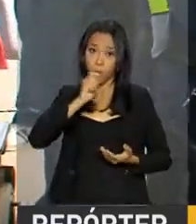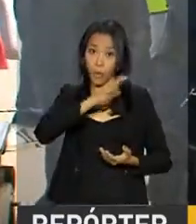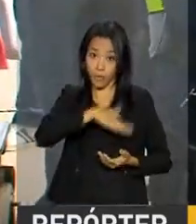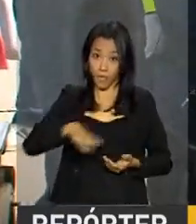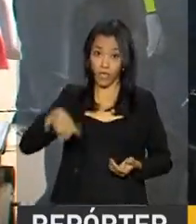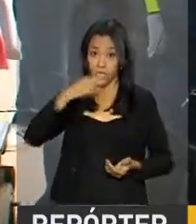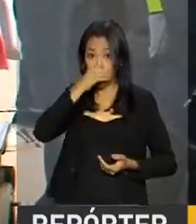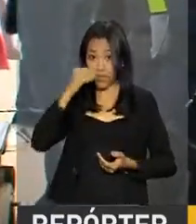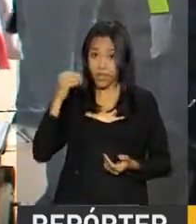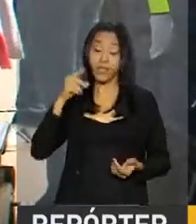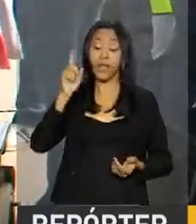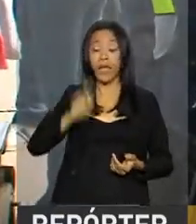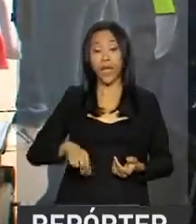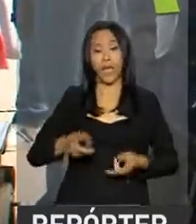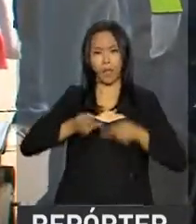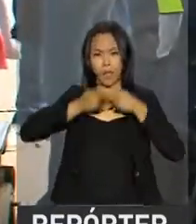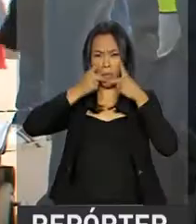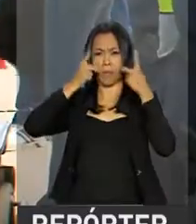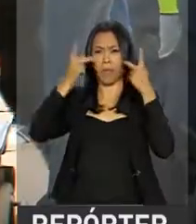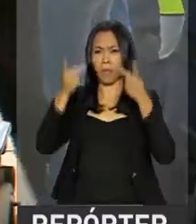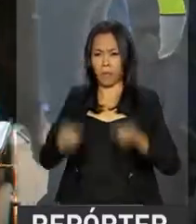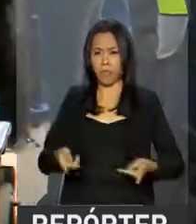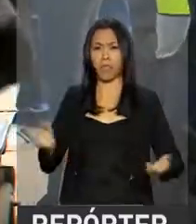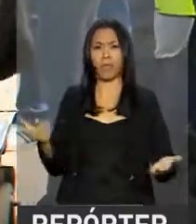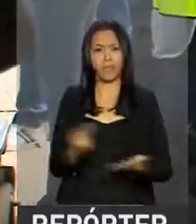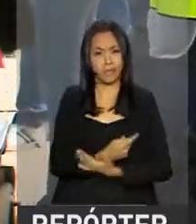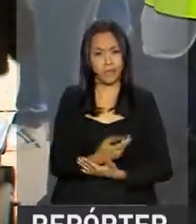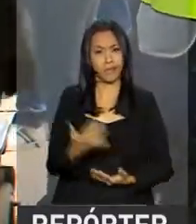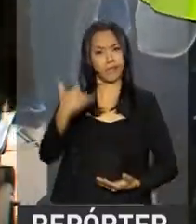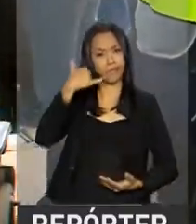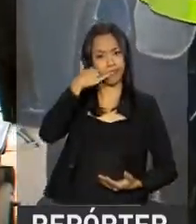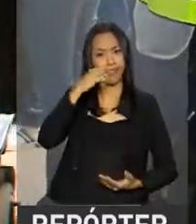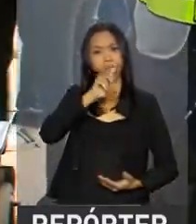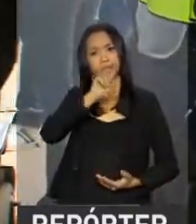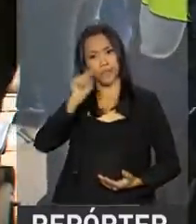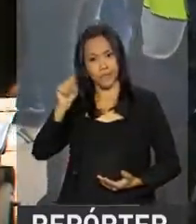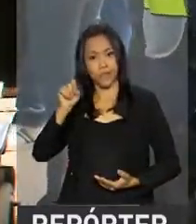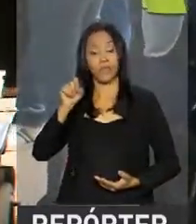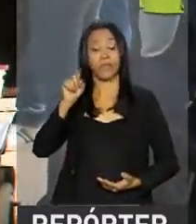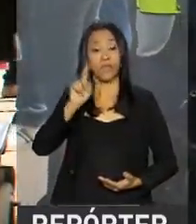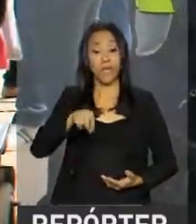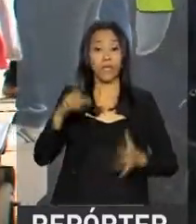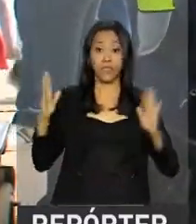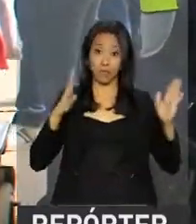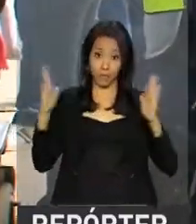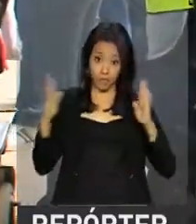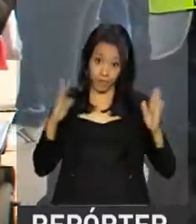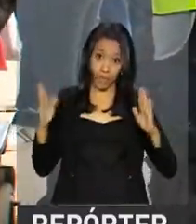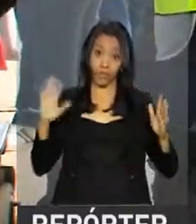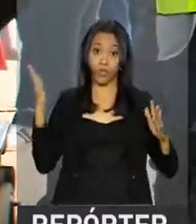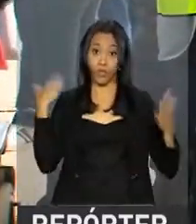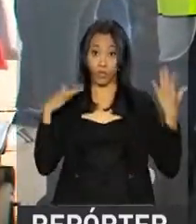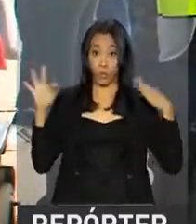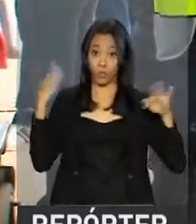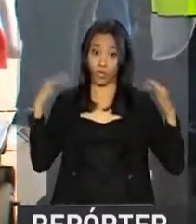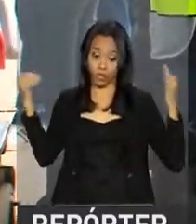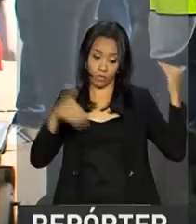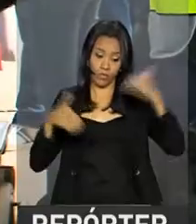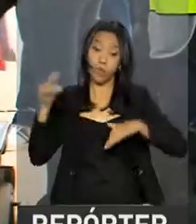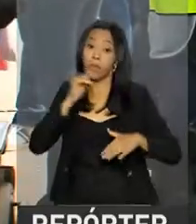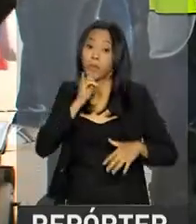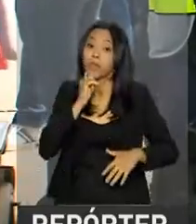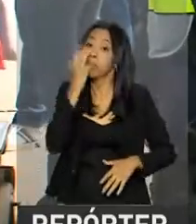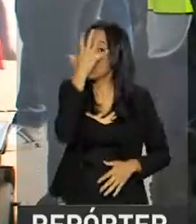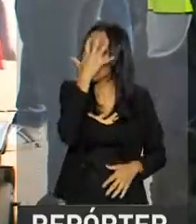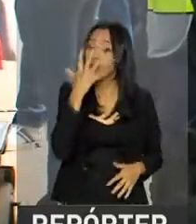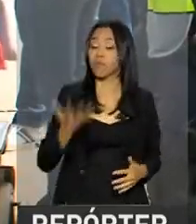estão entre os erros mais comuns ao disque 100 durante o período de grande movimentação turística no brasil como carnaval